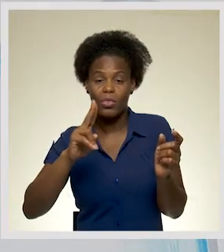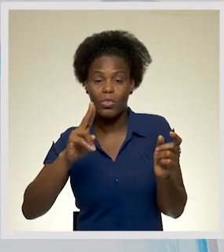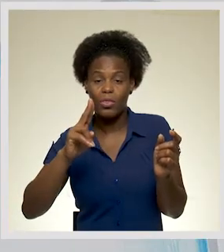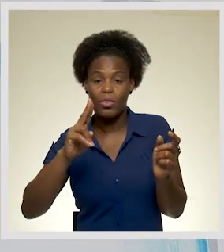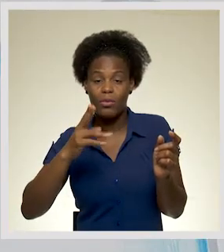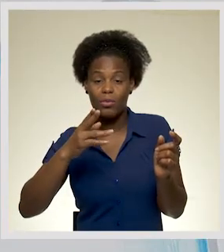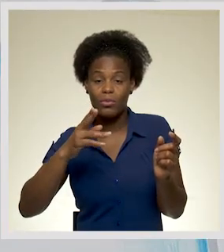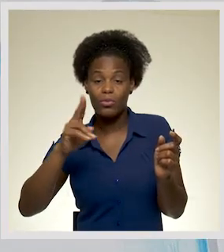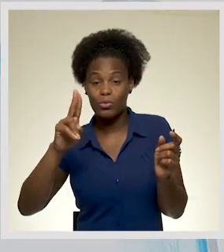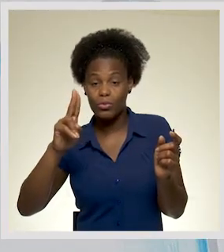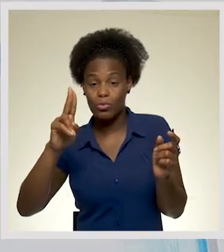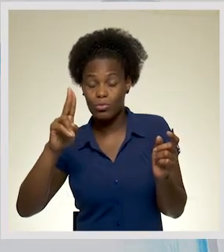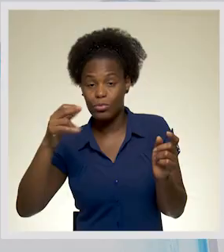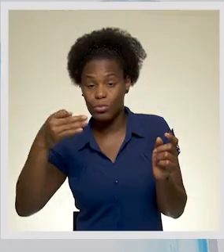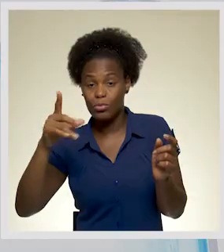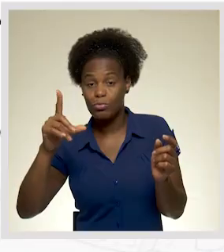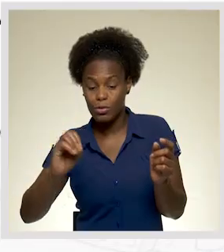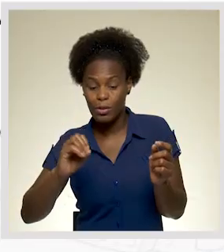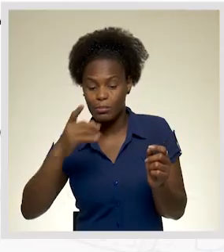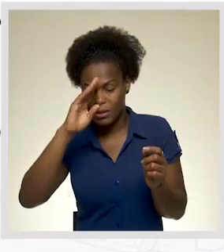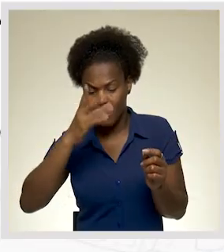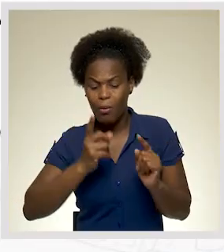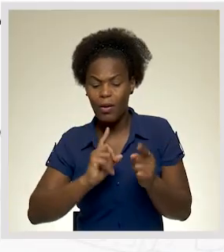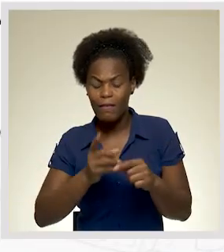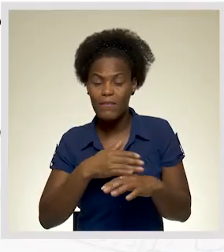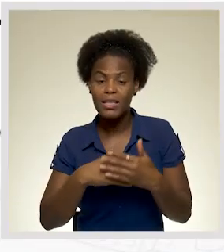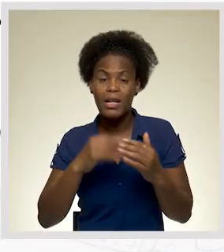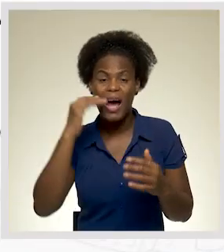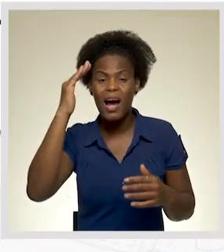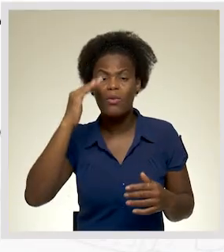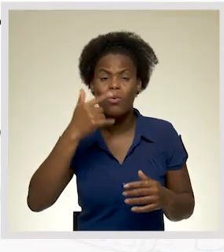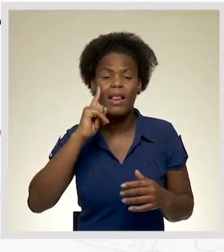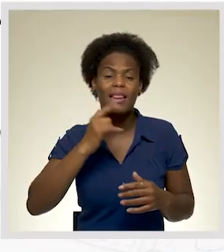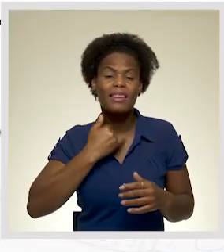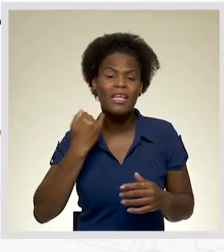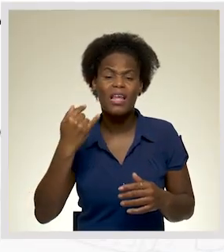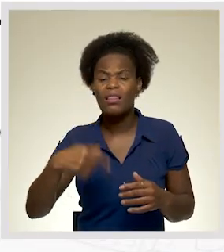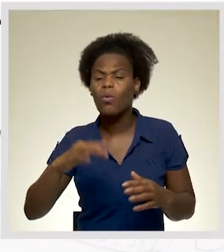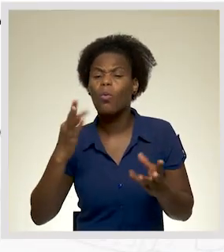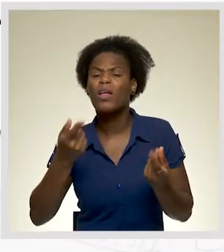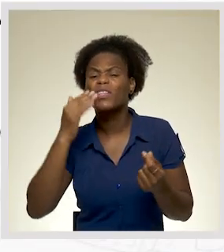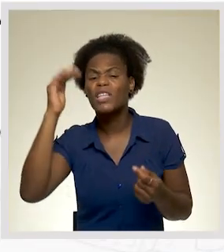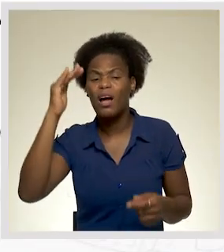o que é que terão de fazer? Então, quantos anos tem a tia da Débora.